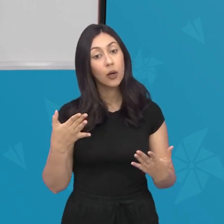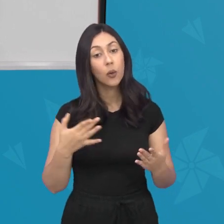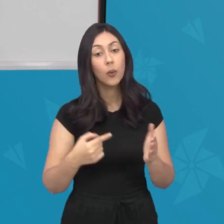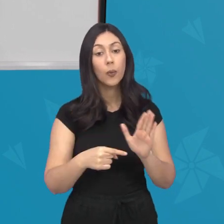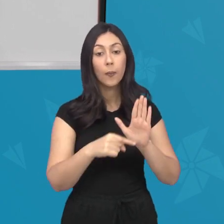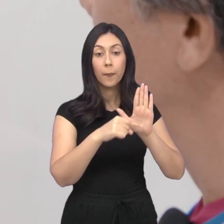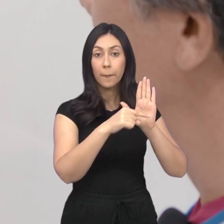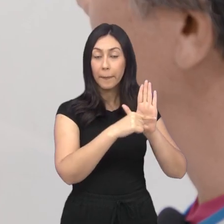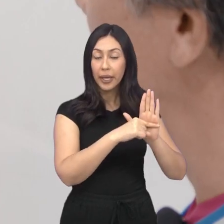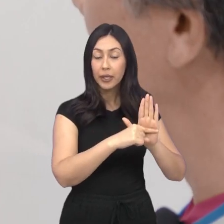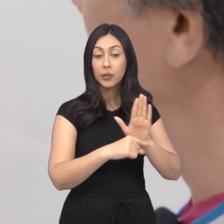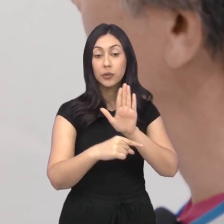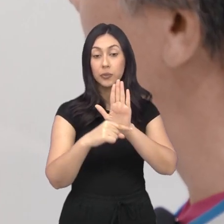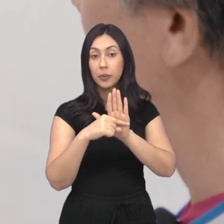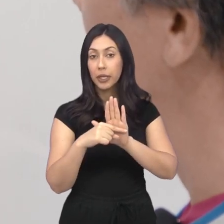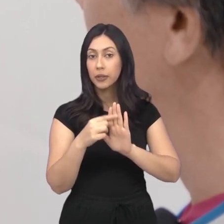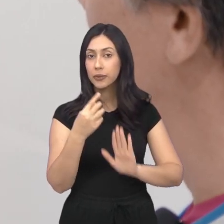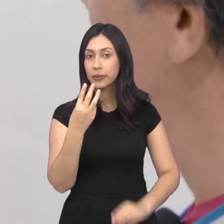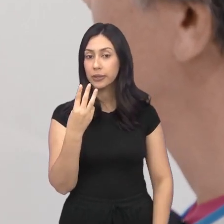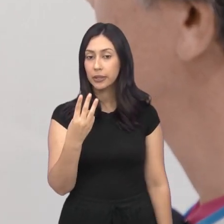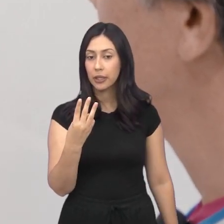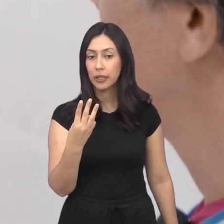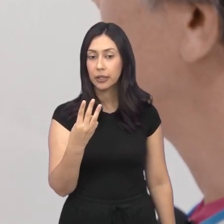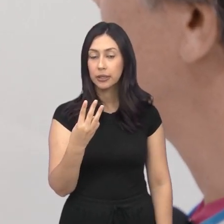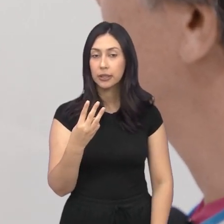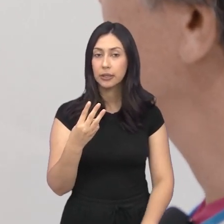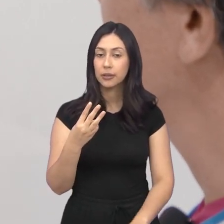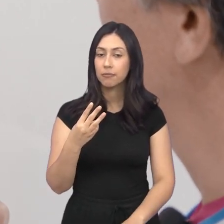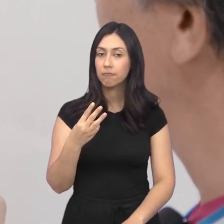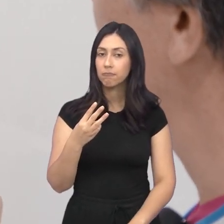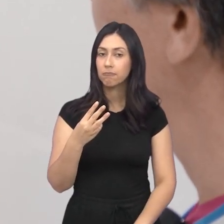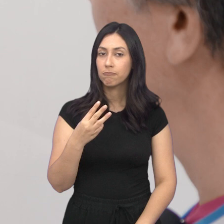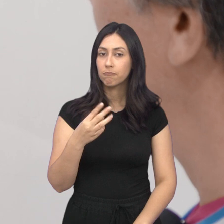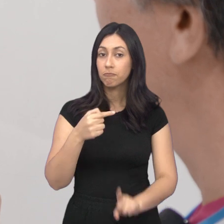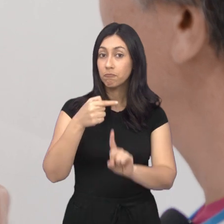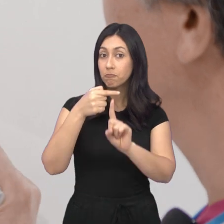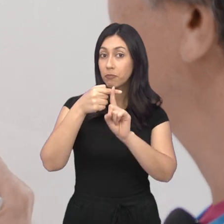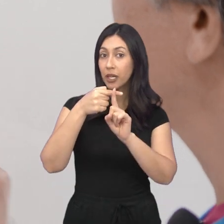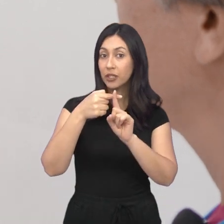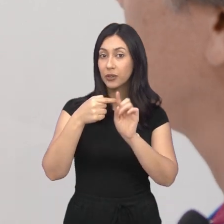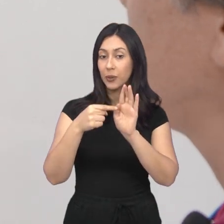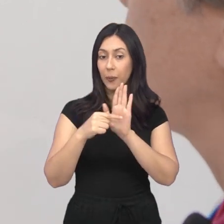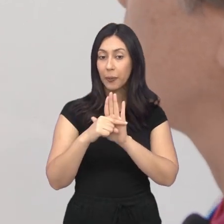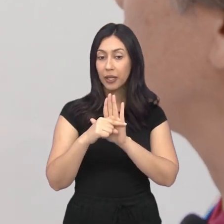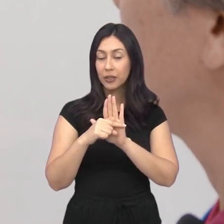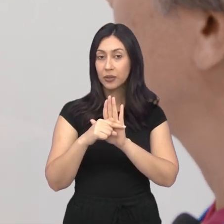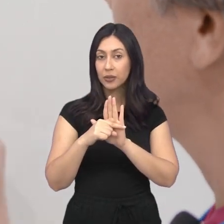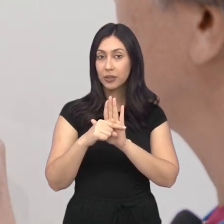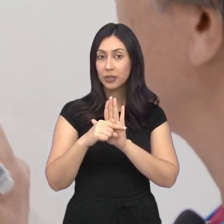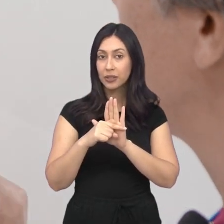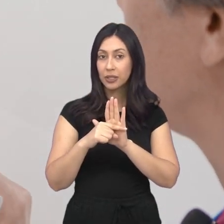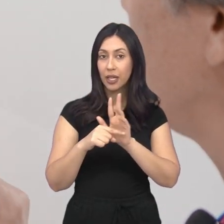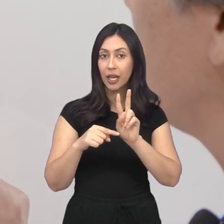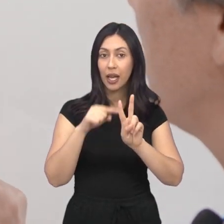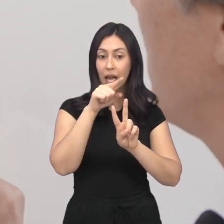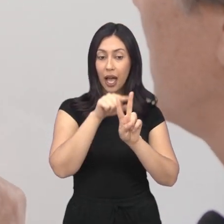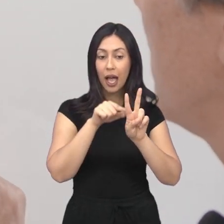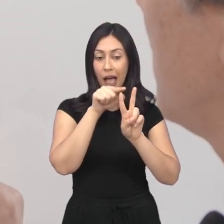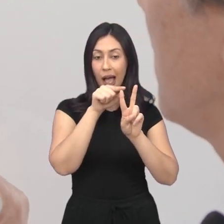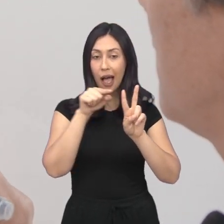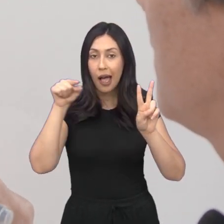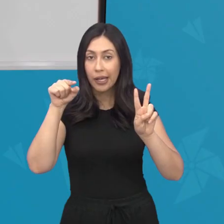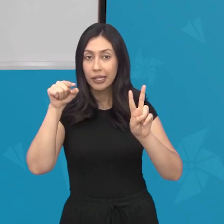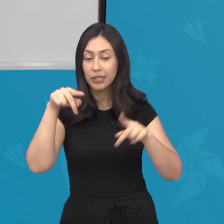ser menos 3, mais ou menos raiz de delta. O delta é 1, certo?